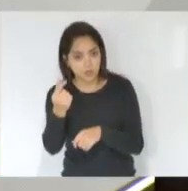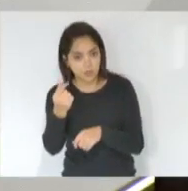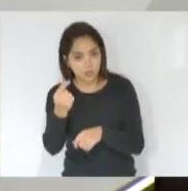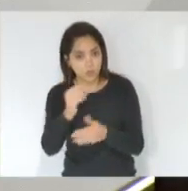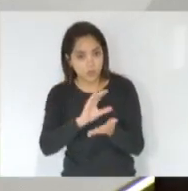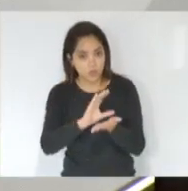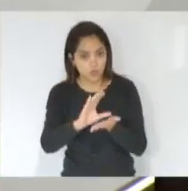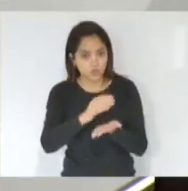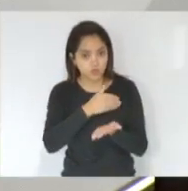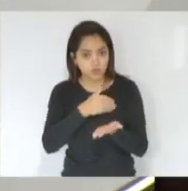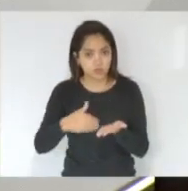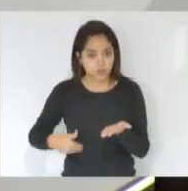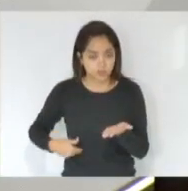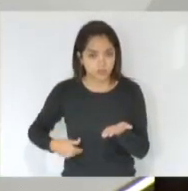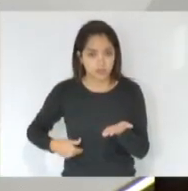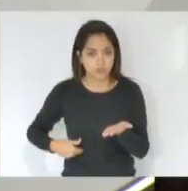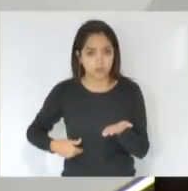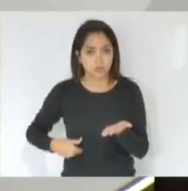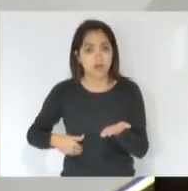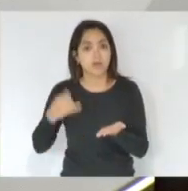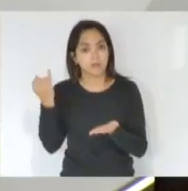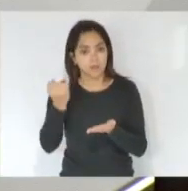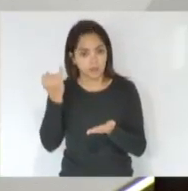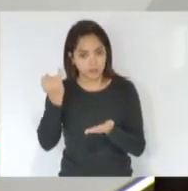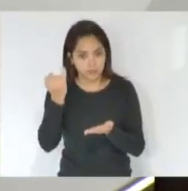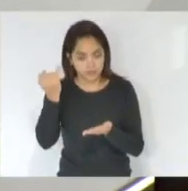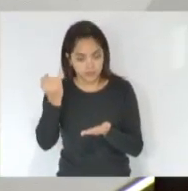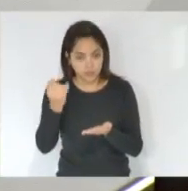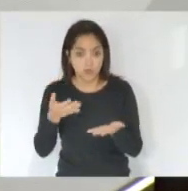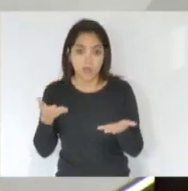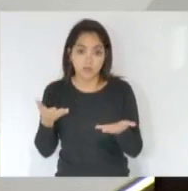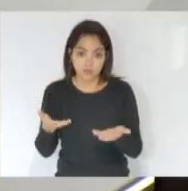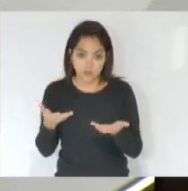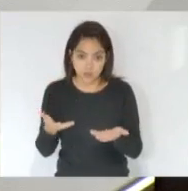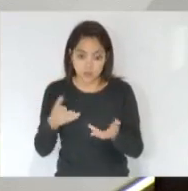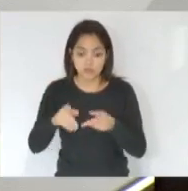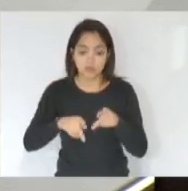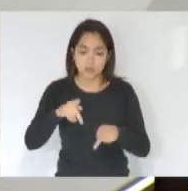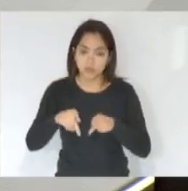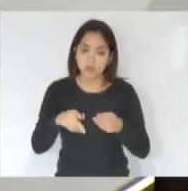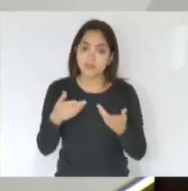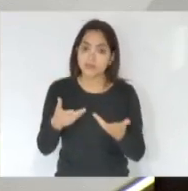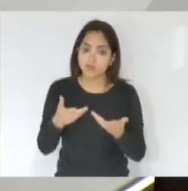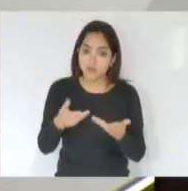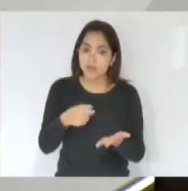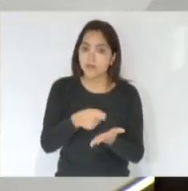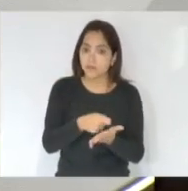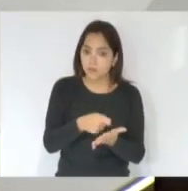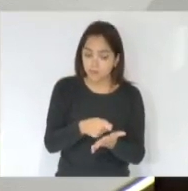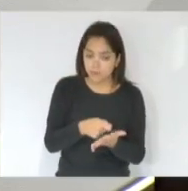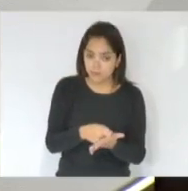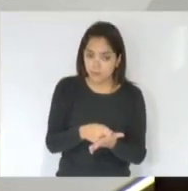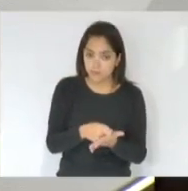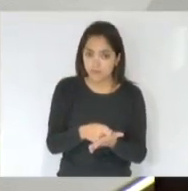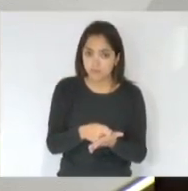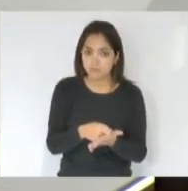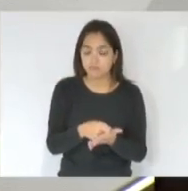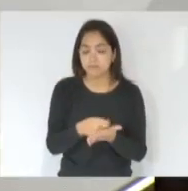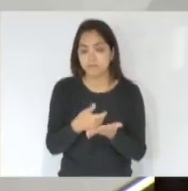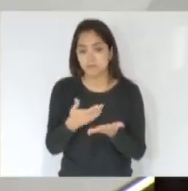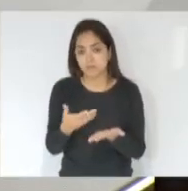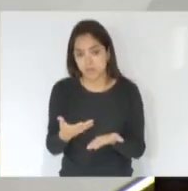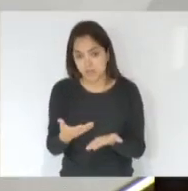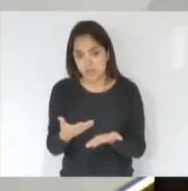salutar em qualquer situação, e é isso que hoje a população espera e cobra em todas as instâncias.